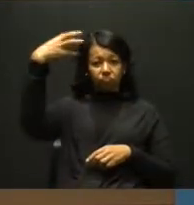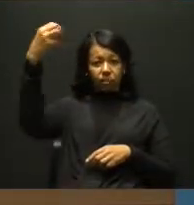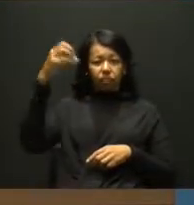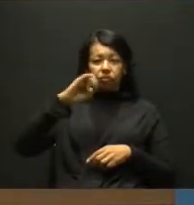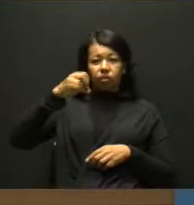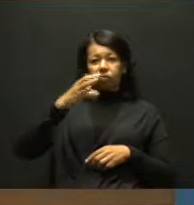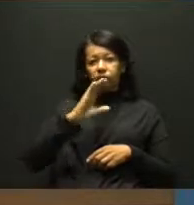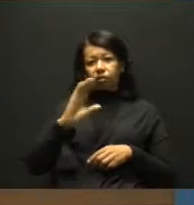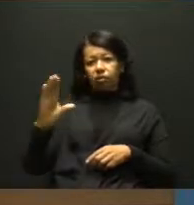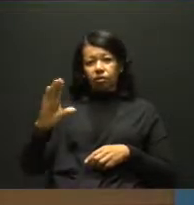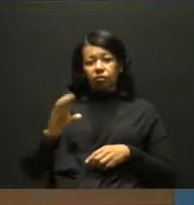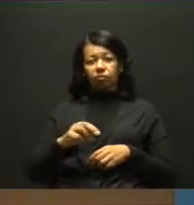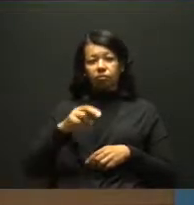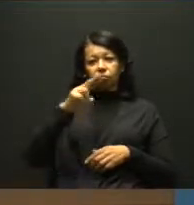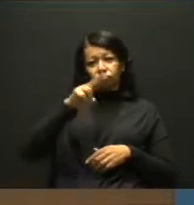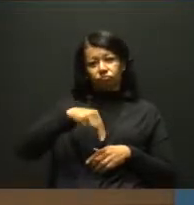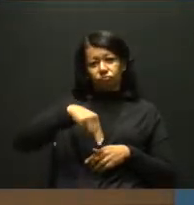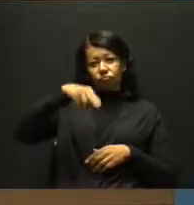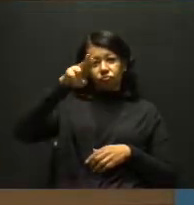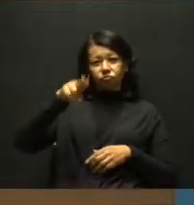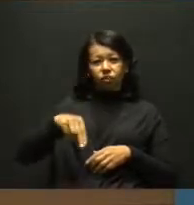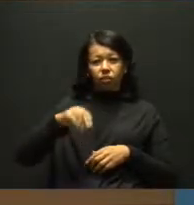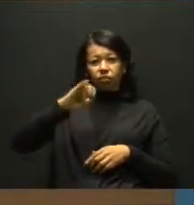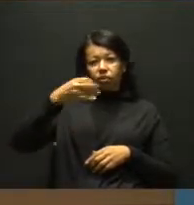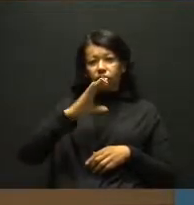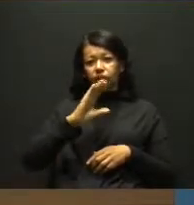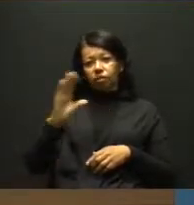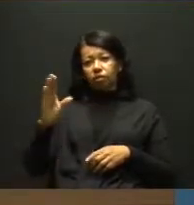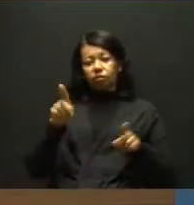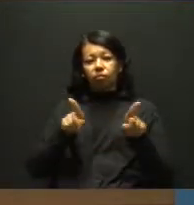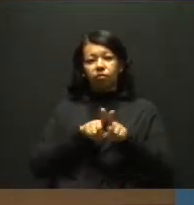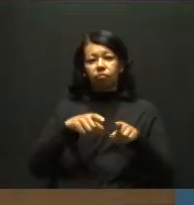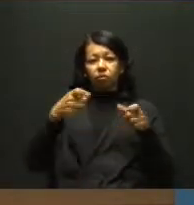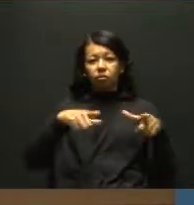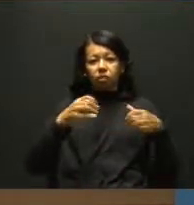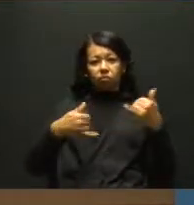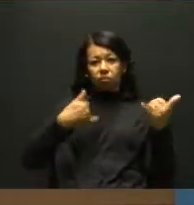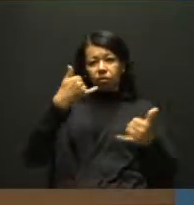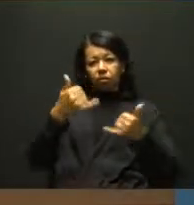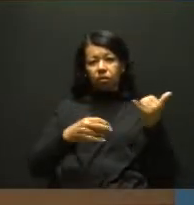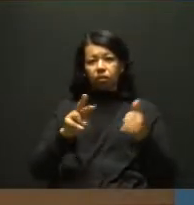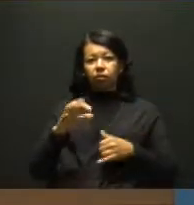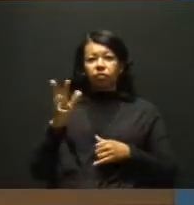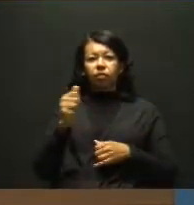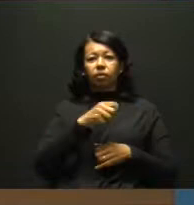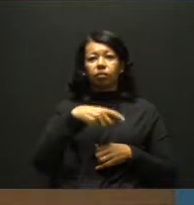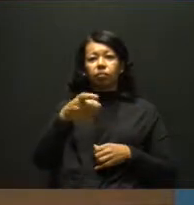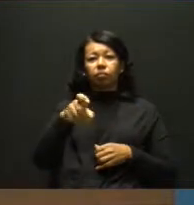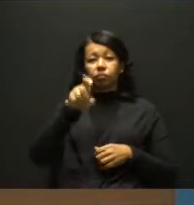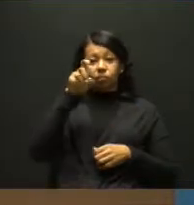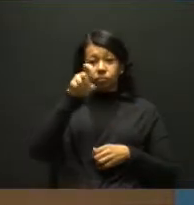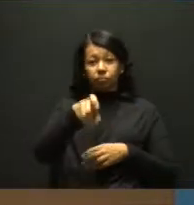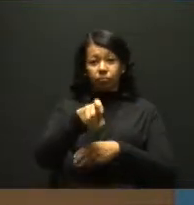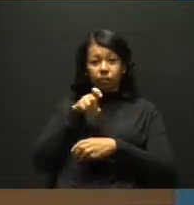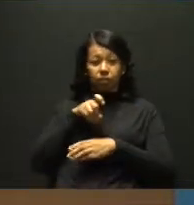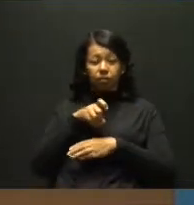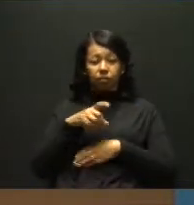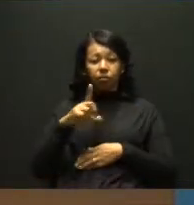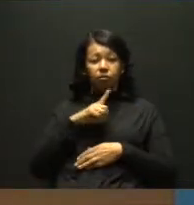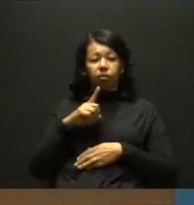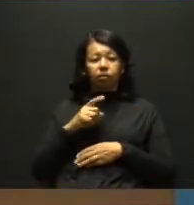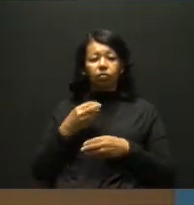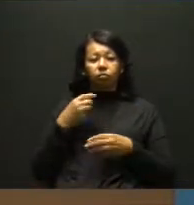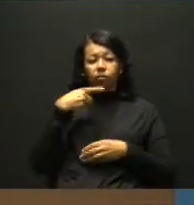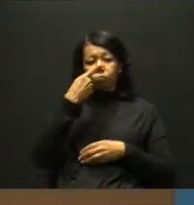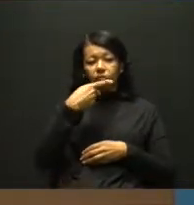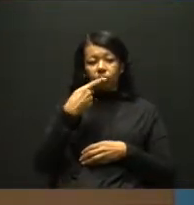a ciclofaixa no jardim casqueiro e as áreas de lazer da vila dos pescadores então eu tenho o que falar eu participei